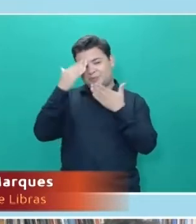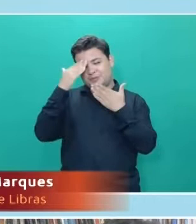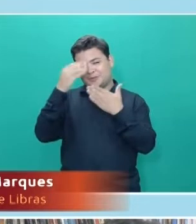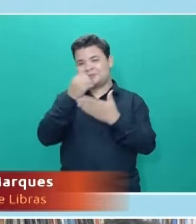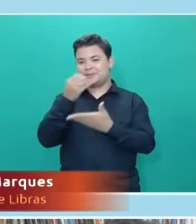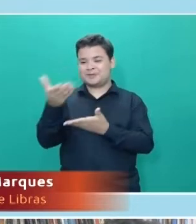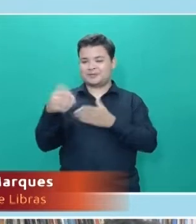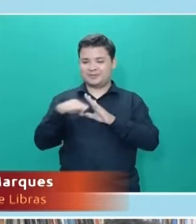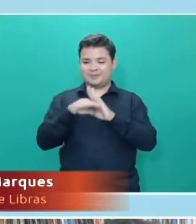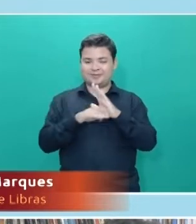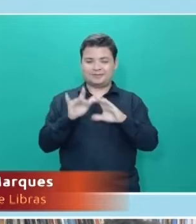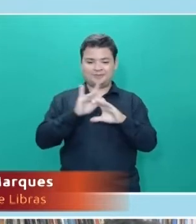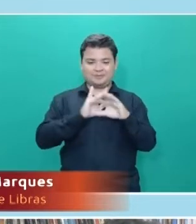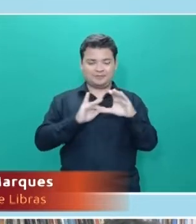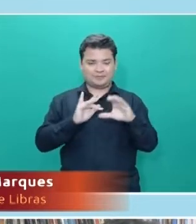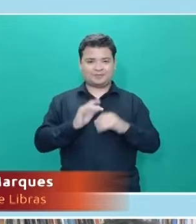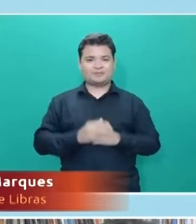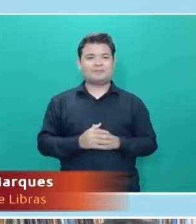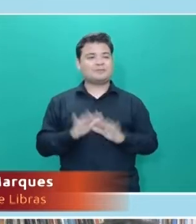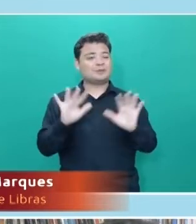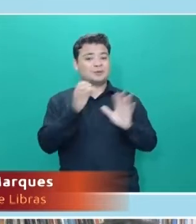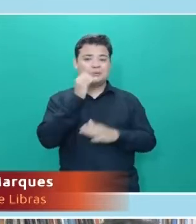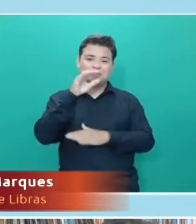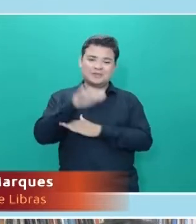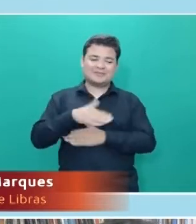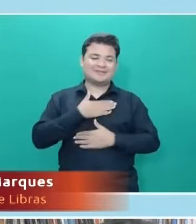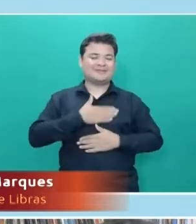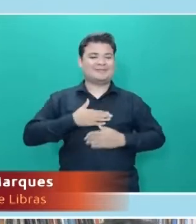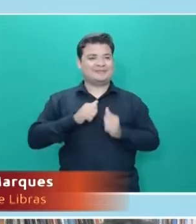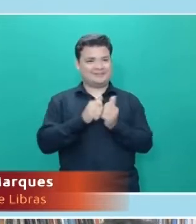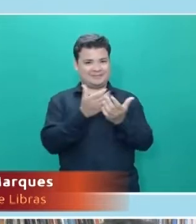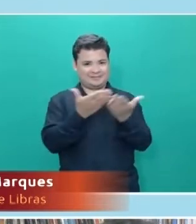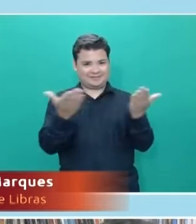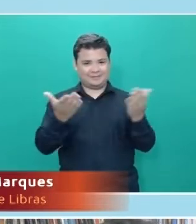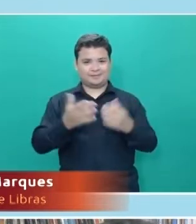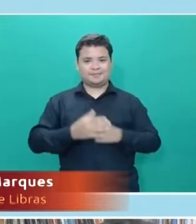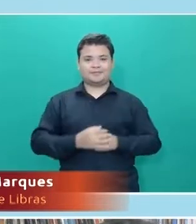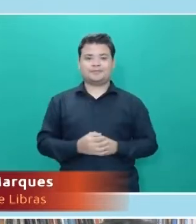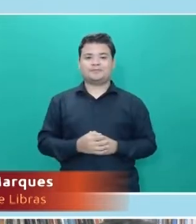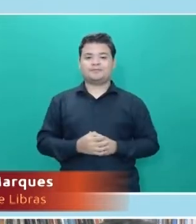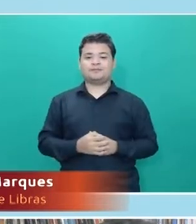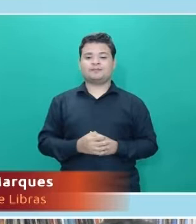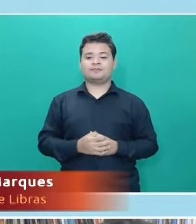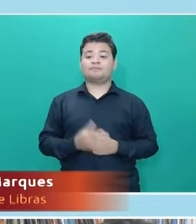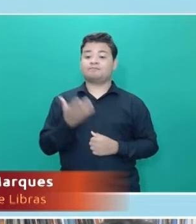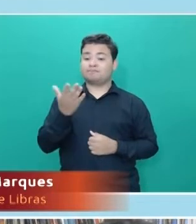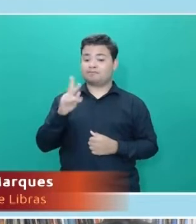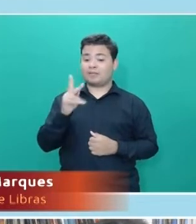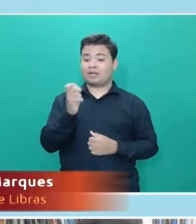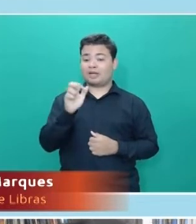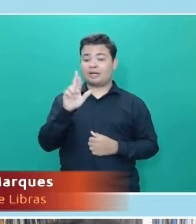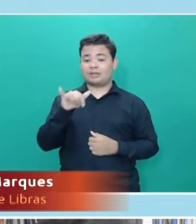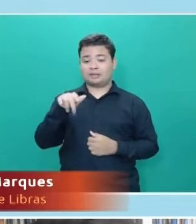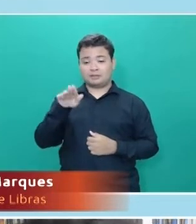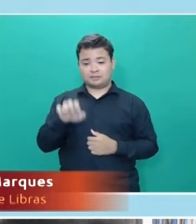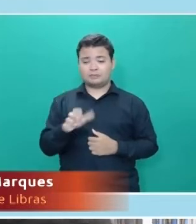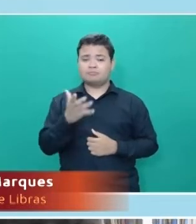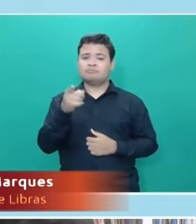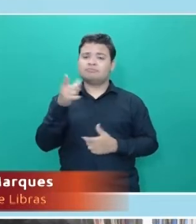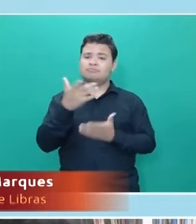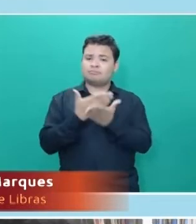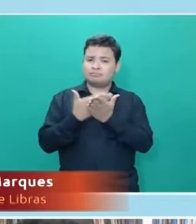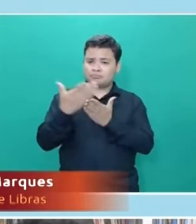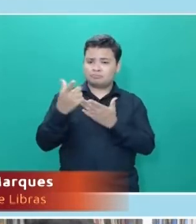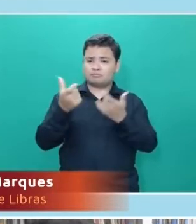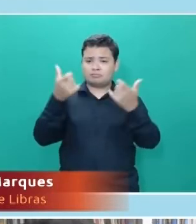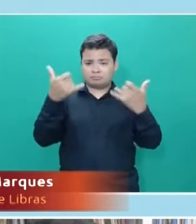Conexões. Olá, boa tarde, muito prazer a todos. Henrique, queria começar com você. Explica para a gente, sei